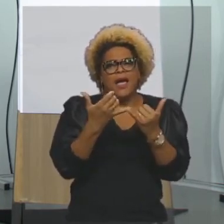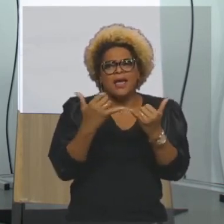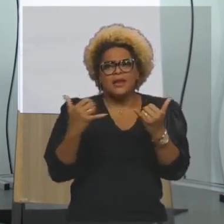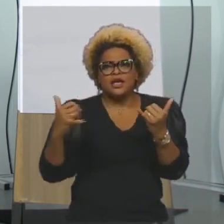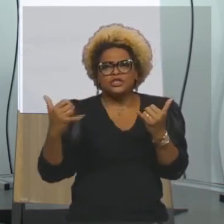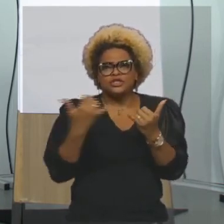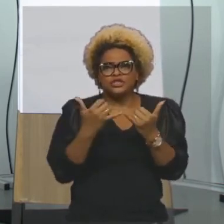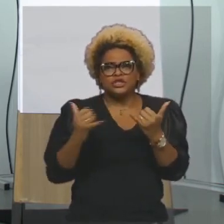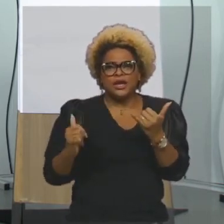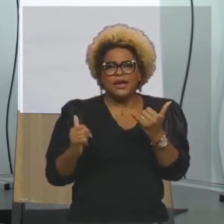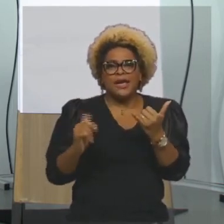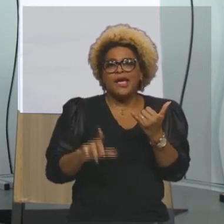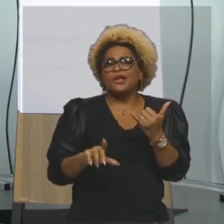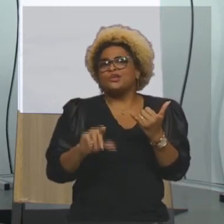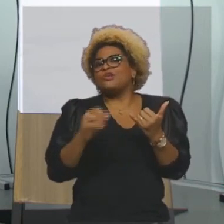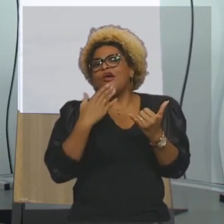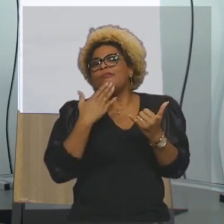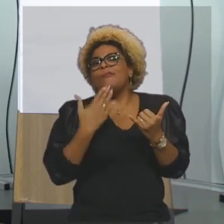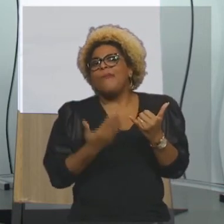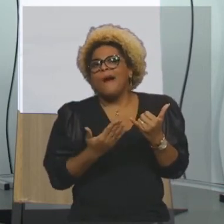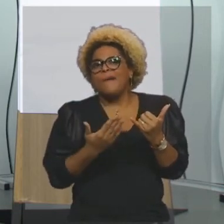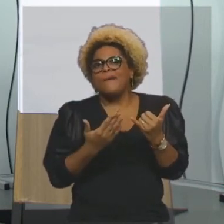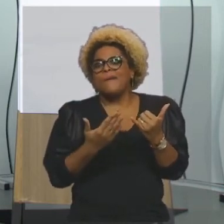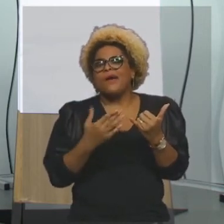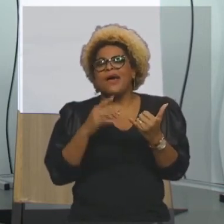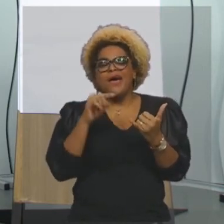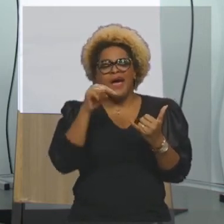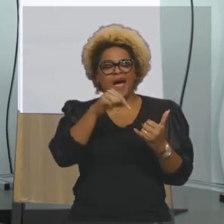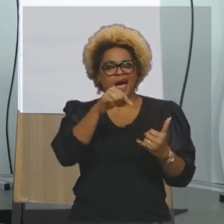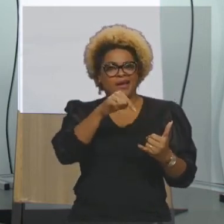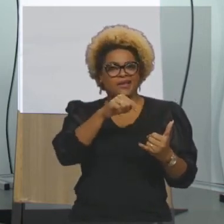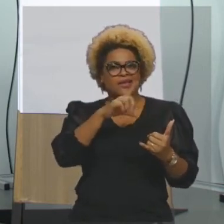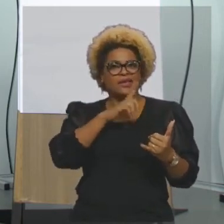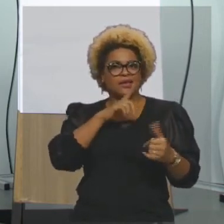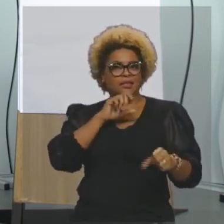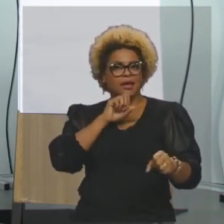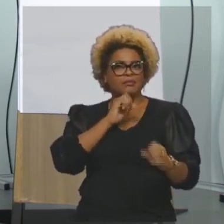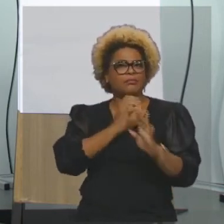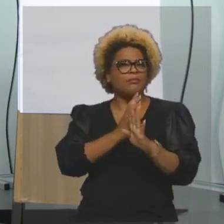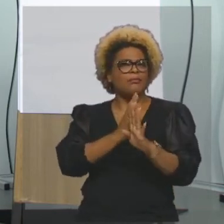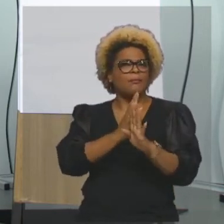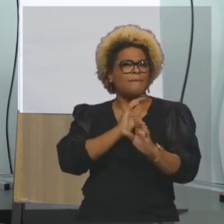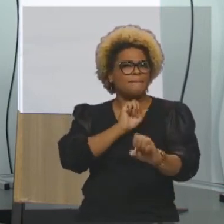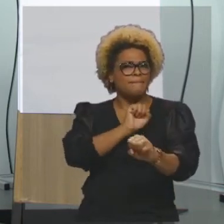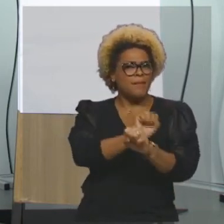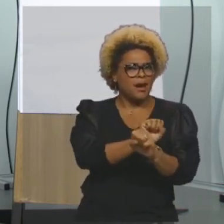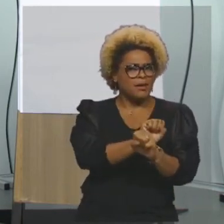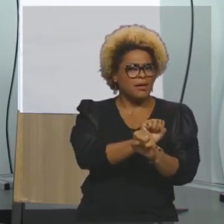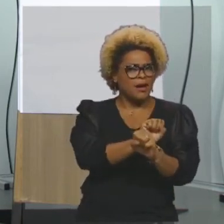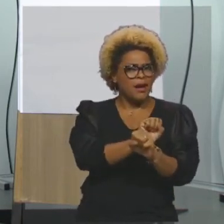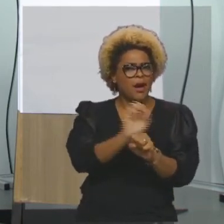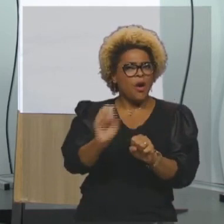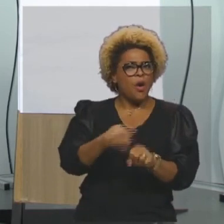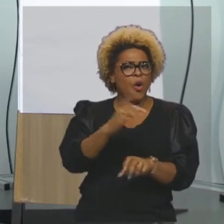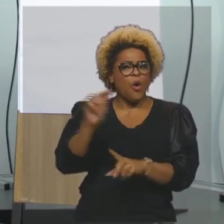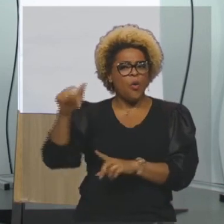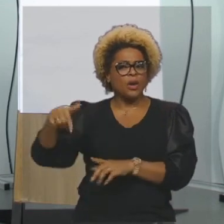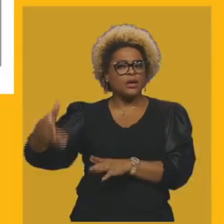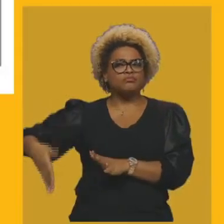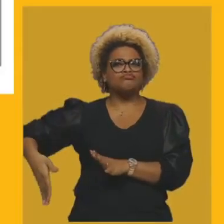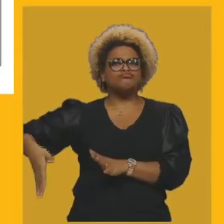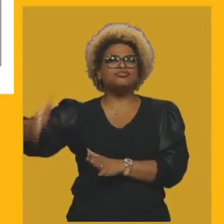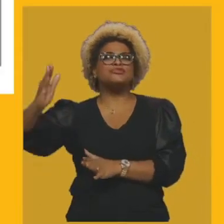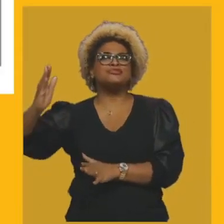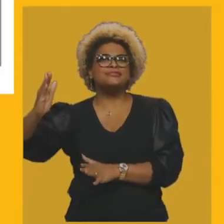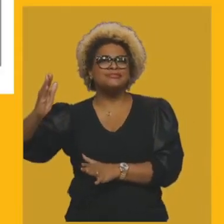tem resistência ou por um caminho que não tem resistência? Podem pensar até de outra forma, se vocês quiserem. Quando você vai a